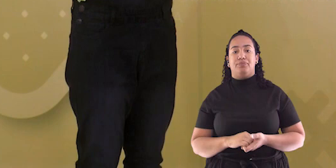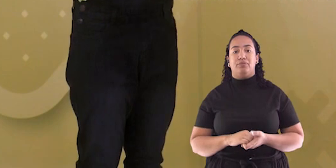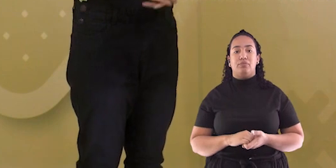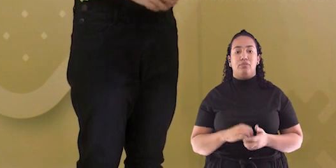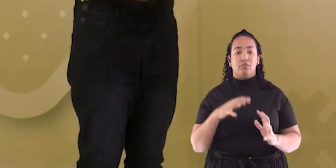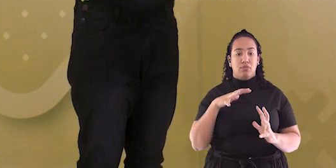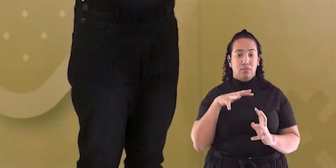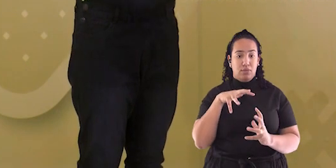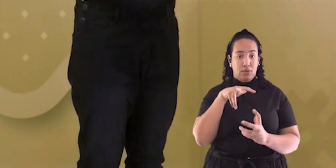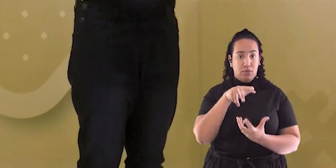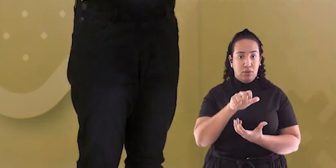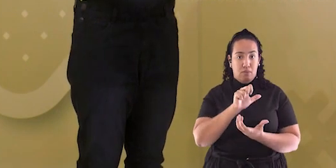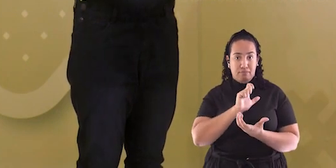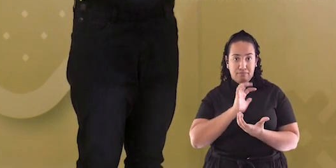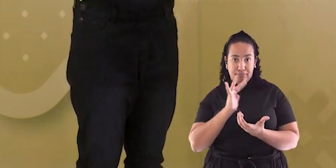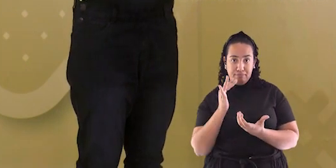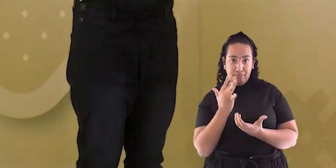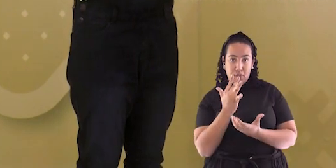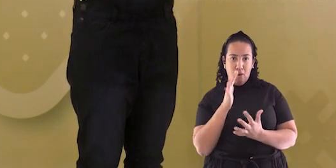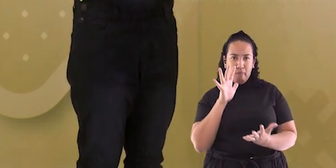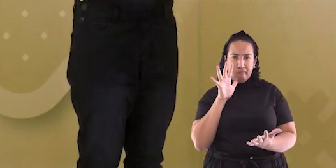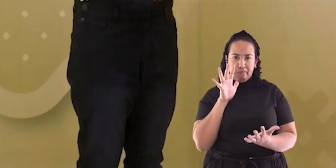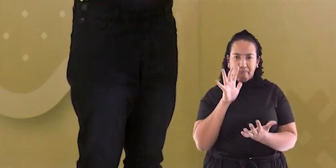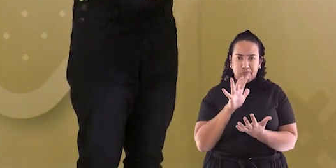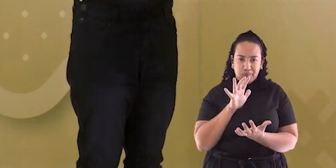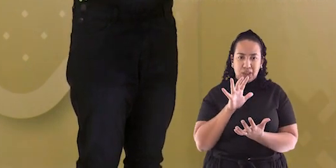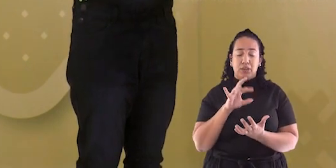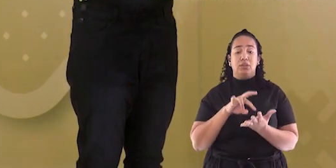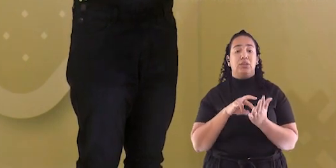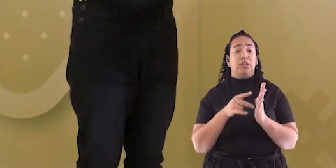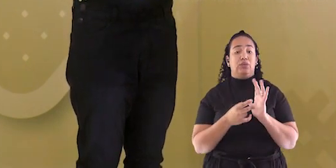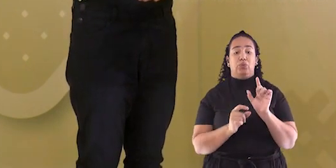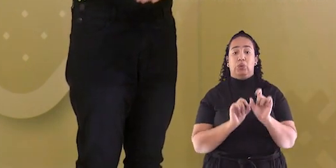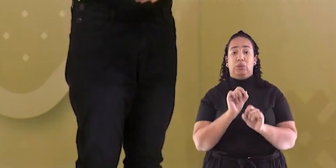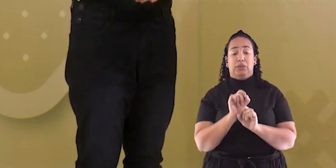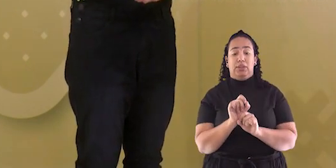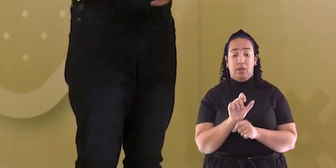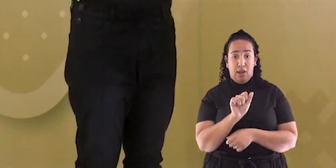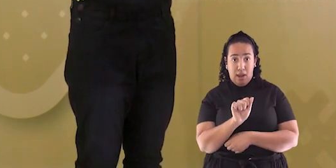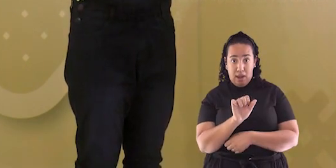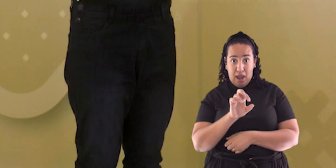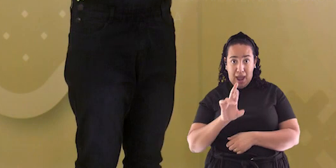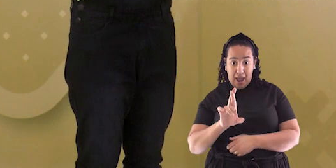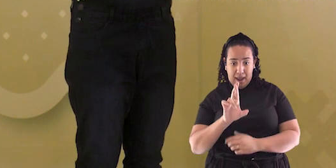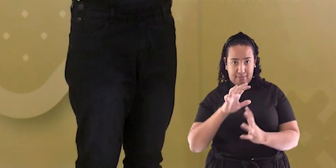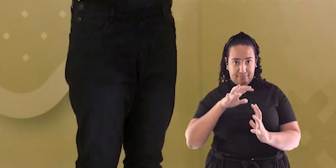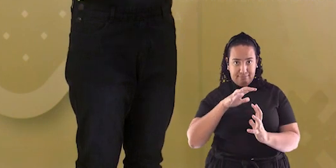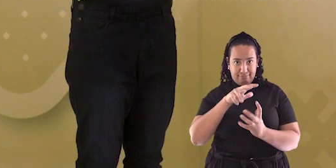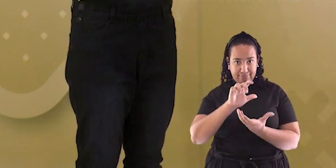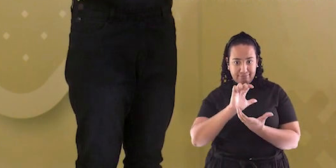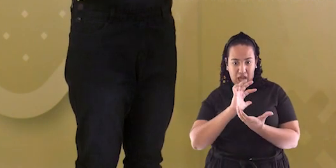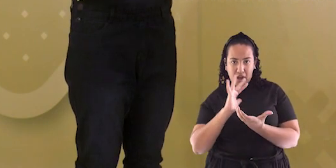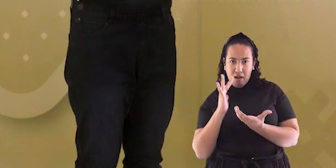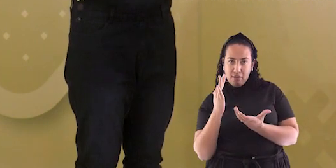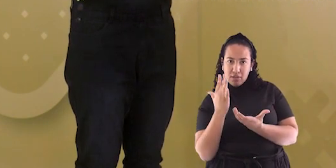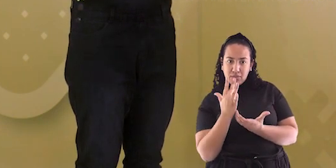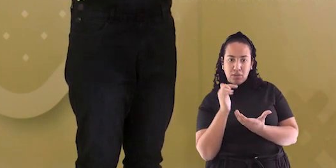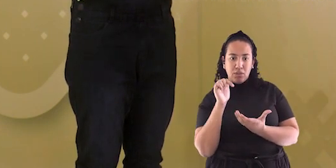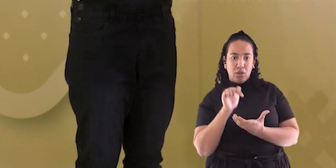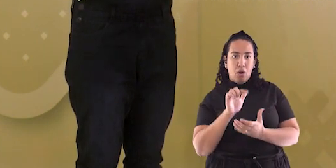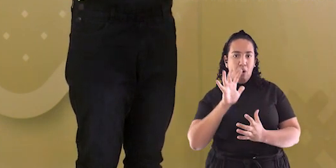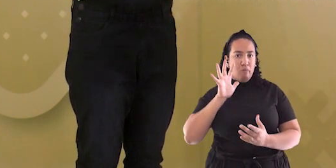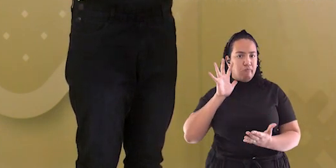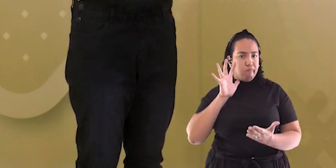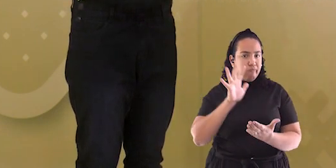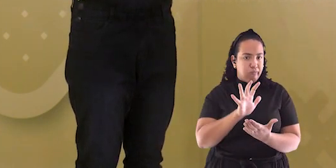atmosférica. A pressão atmosférica se trata da pressão que o ar atmosférico faz sobre todos os corpos que estão